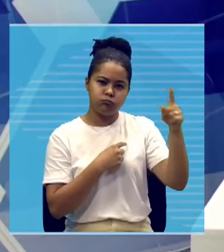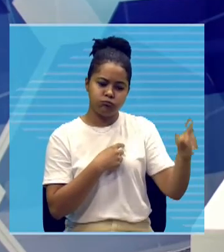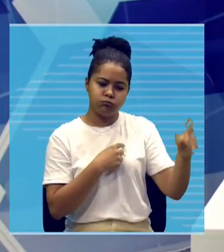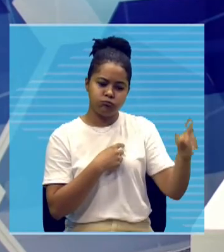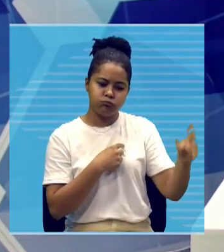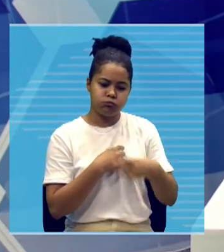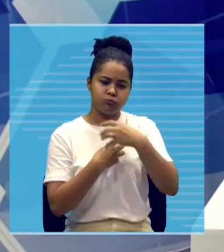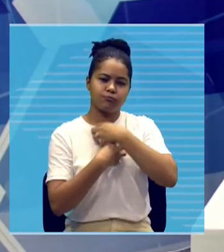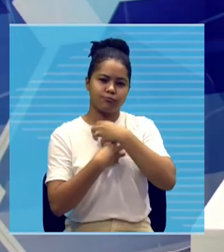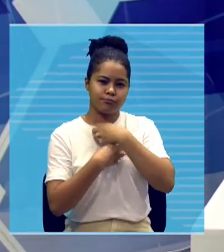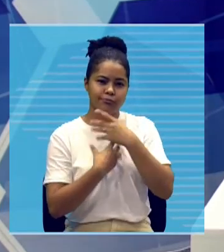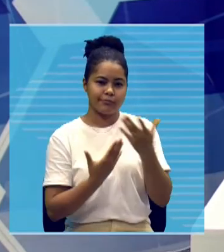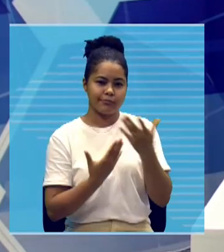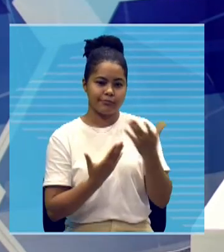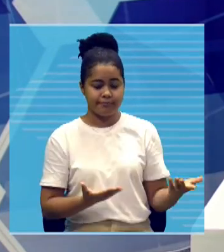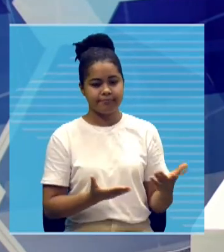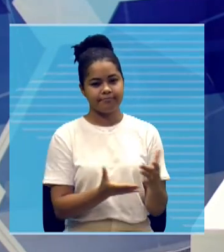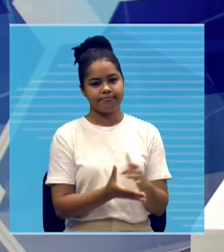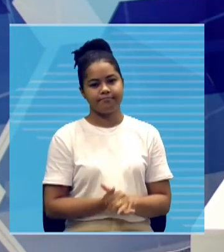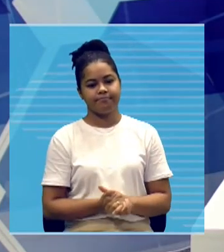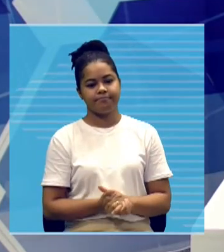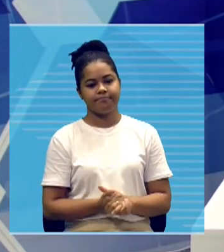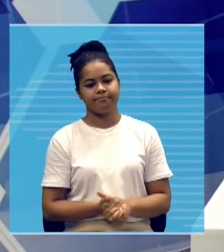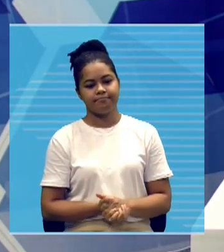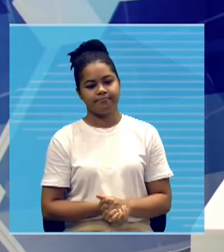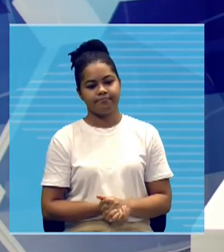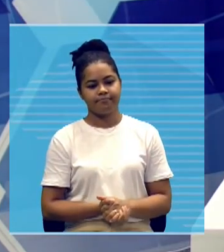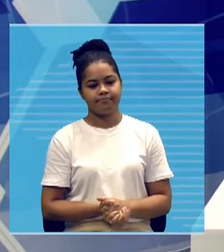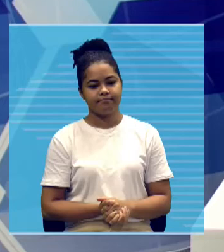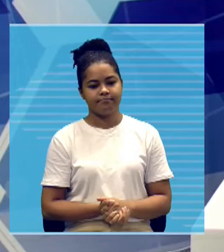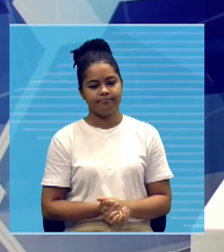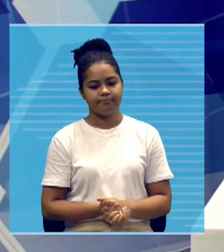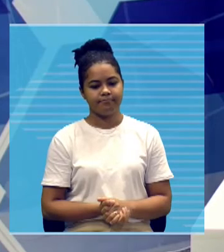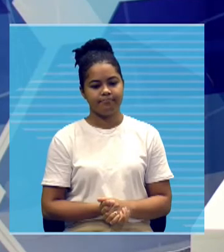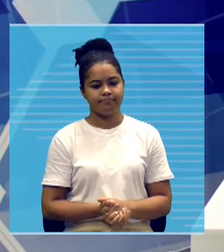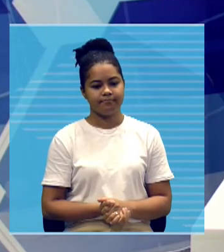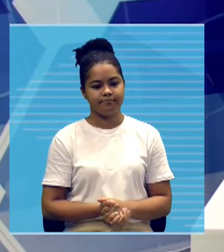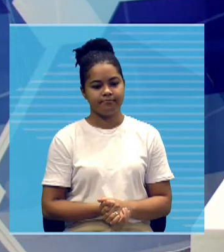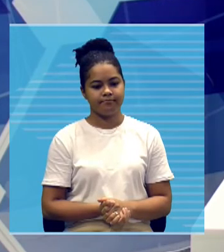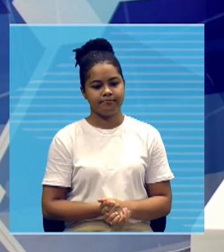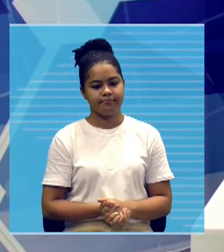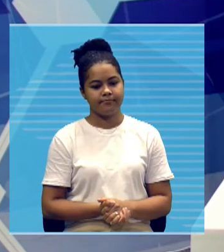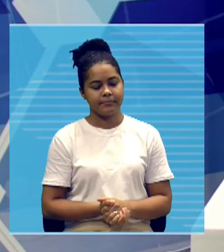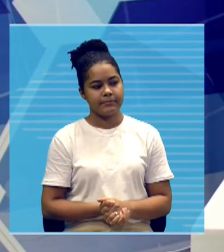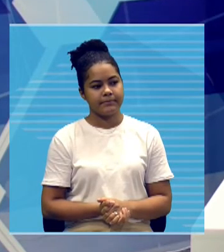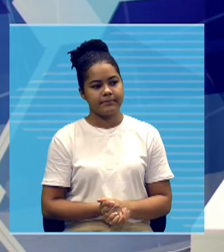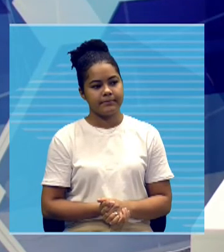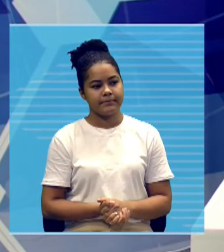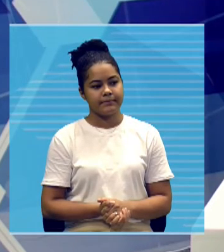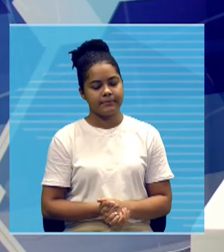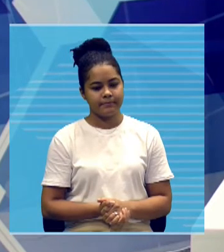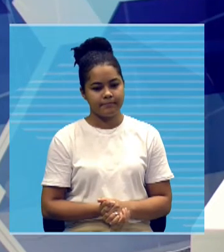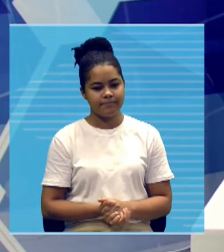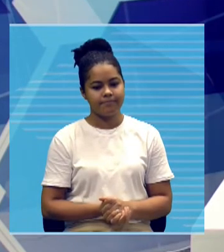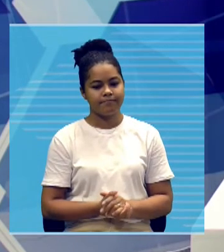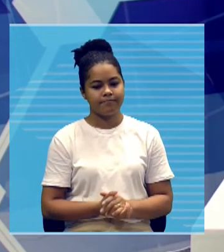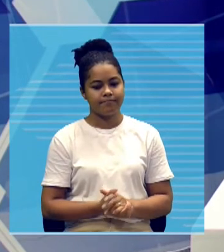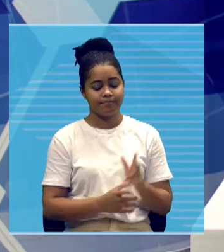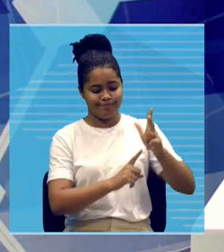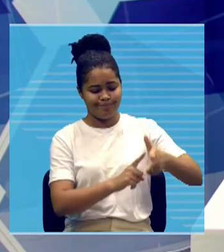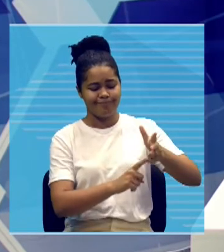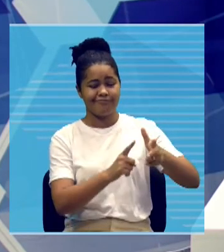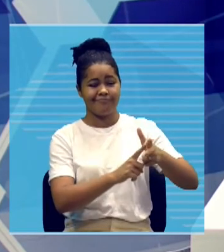e sai voando o rapaz tu é louco meu irmão é zoada